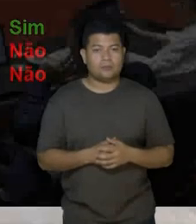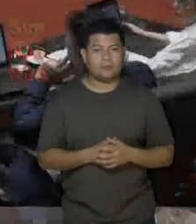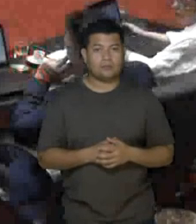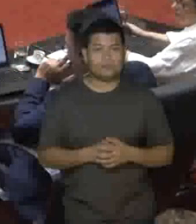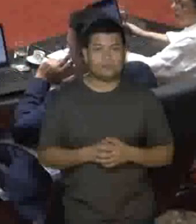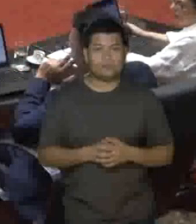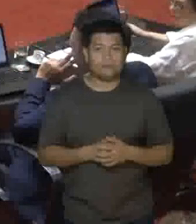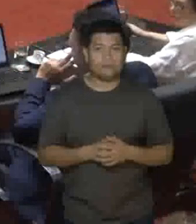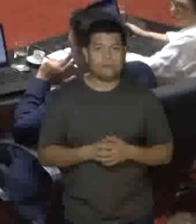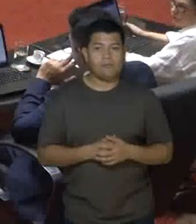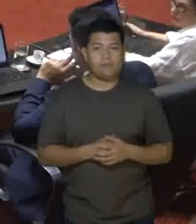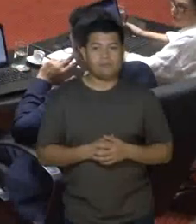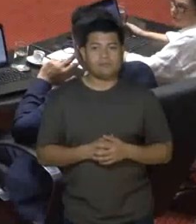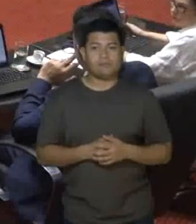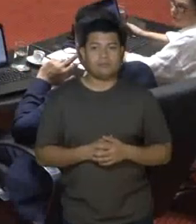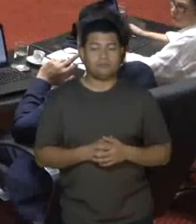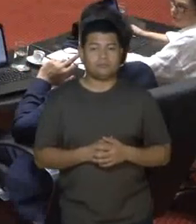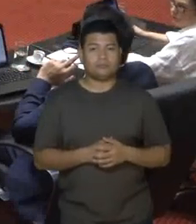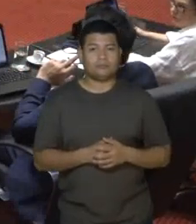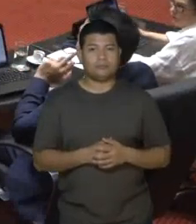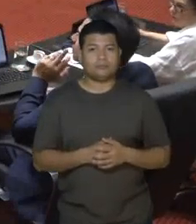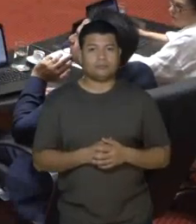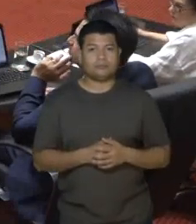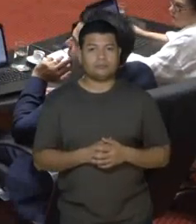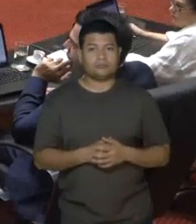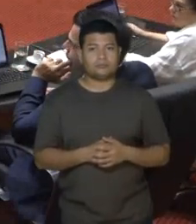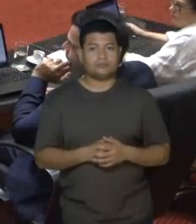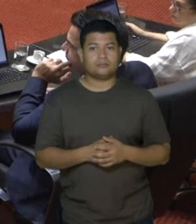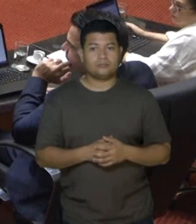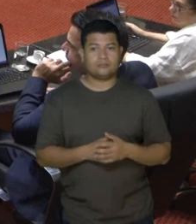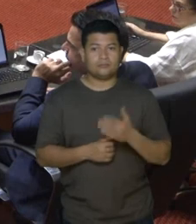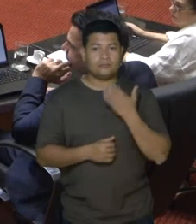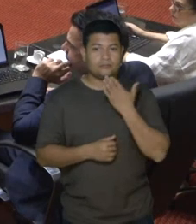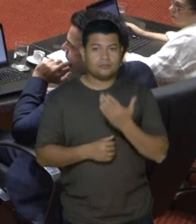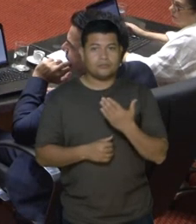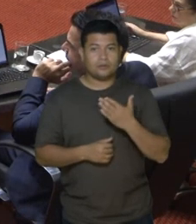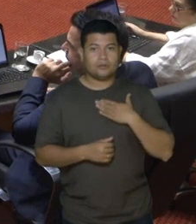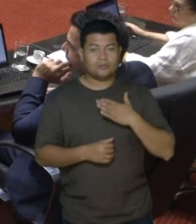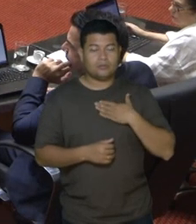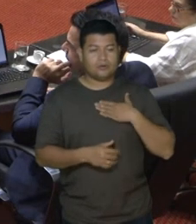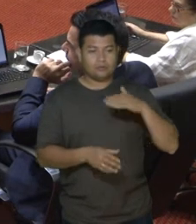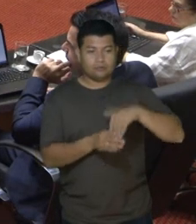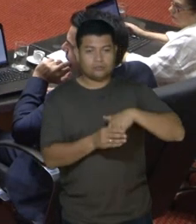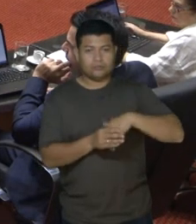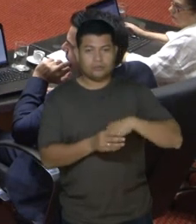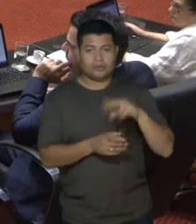Senhor presidente, pois não, por favor, deputado. Gostaria que considerasse o meu voto não também.